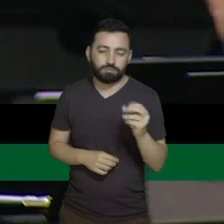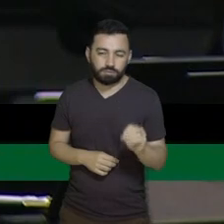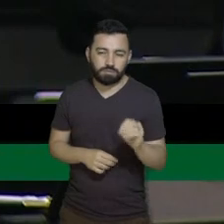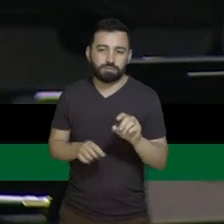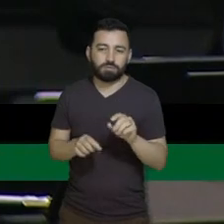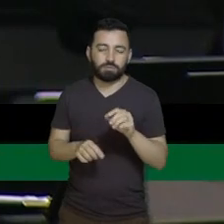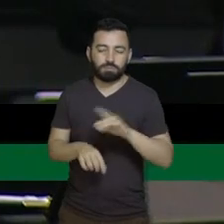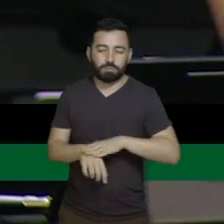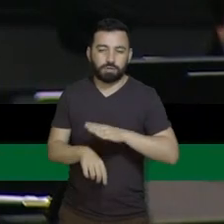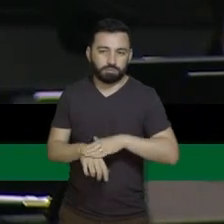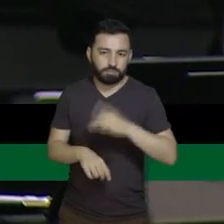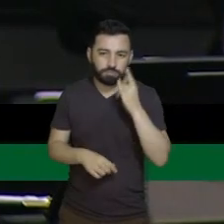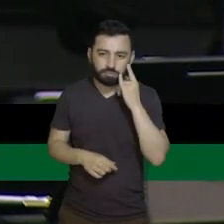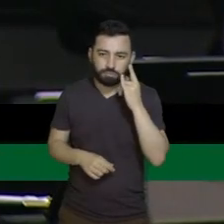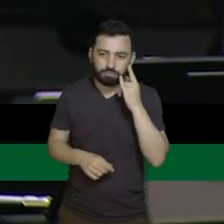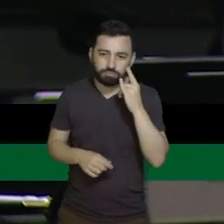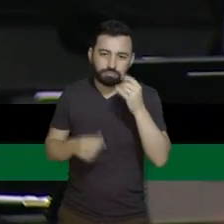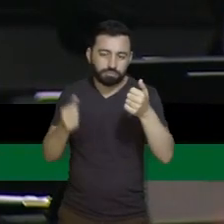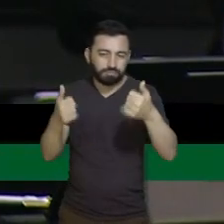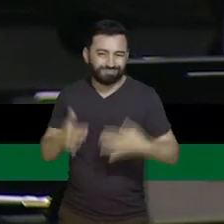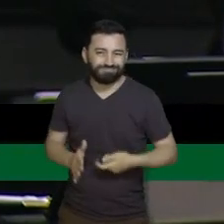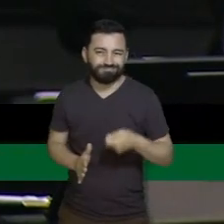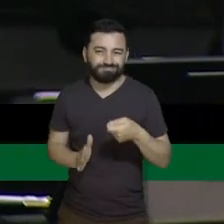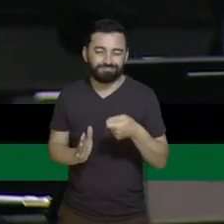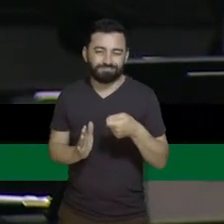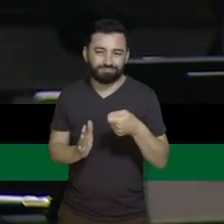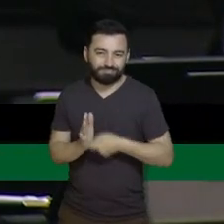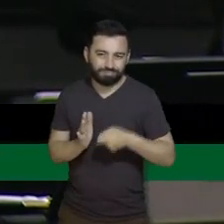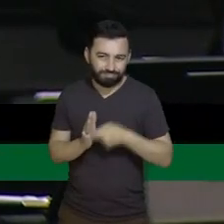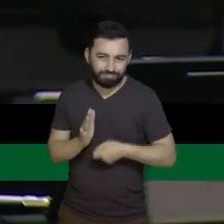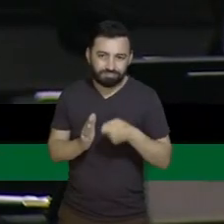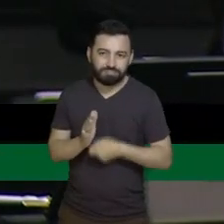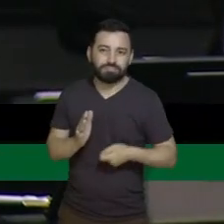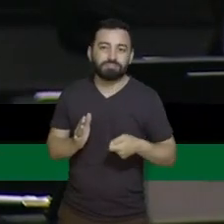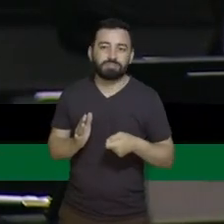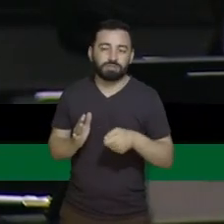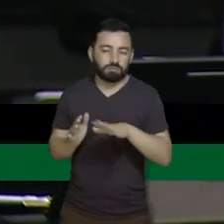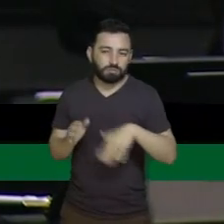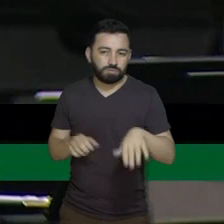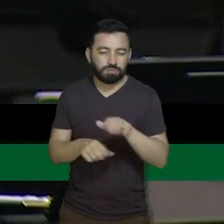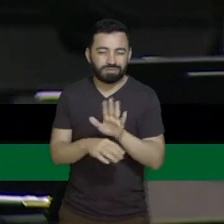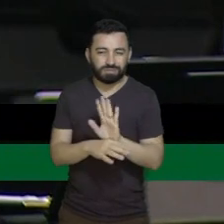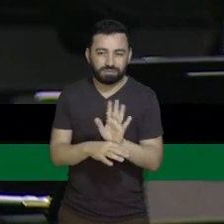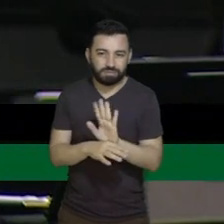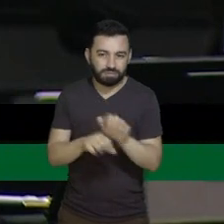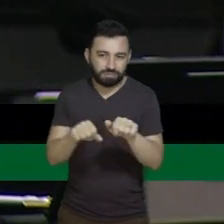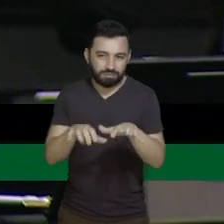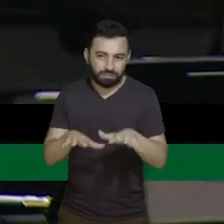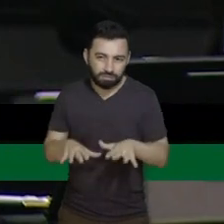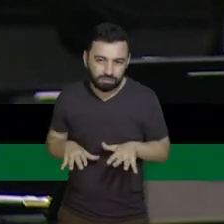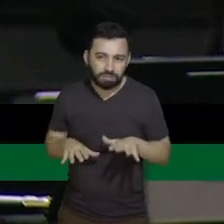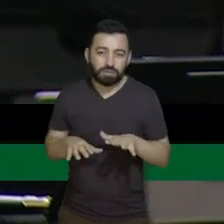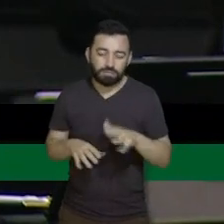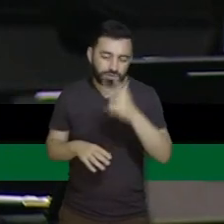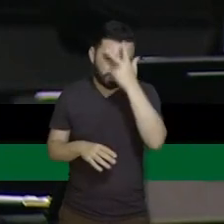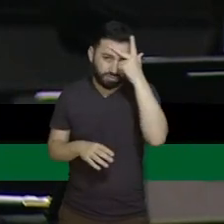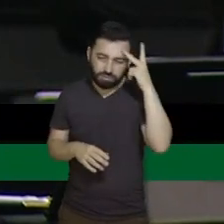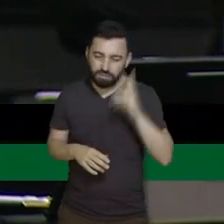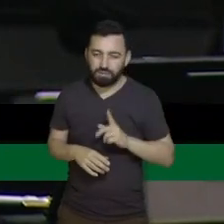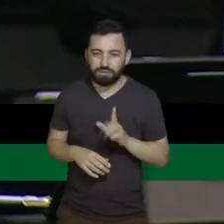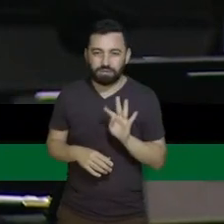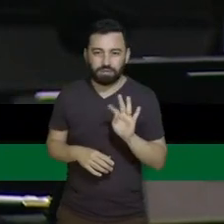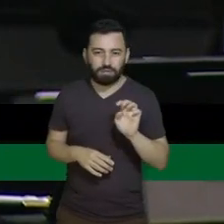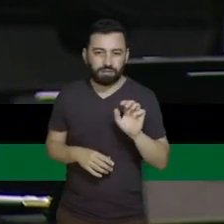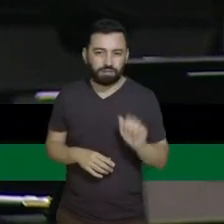de Nadal, dispõe sobre a obrigatoriedade da realização de sessões de cinema adaptadas às pessoas com transtorno de espectro